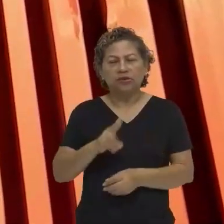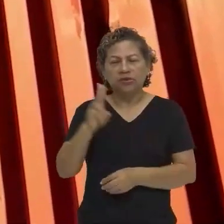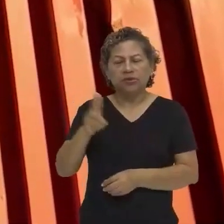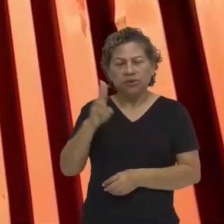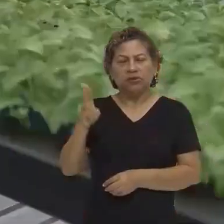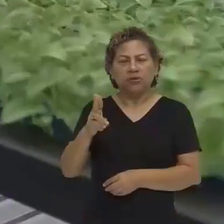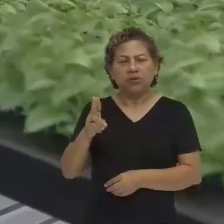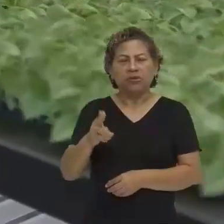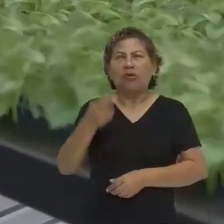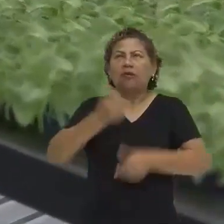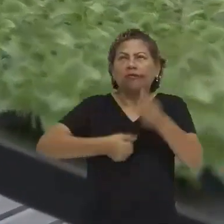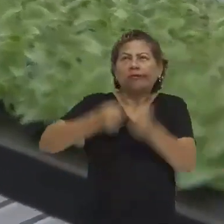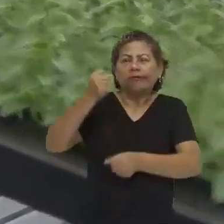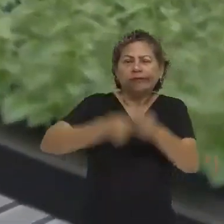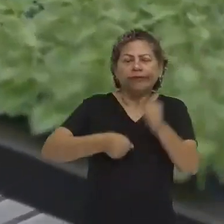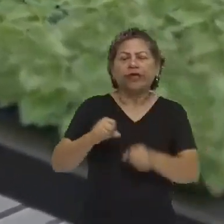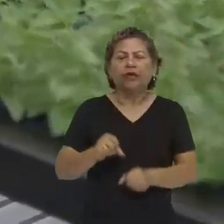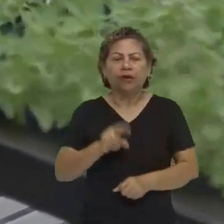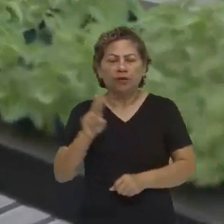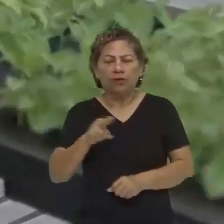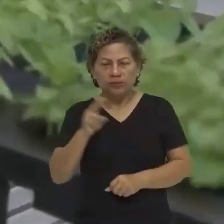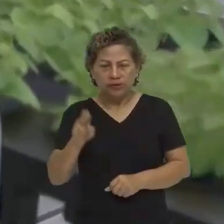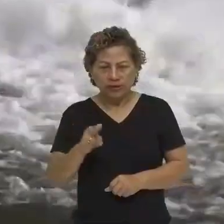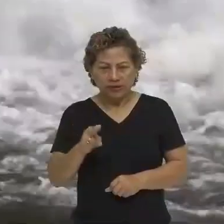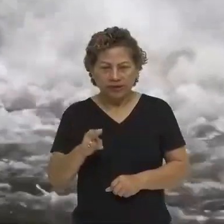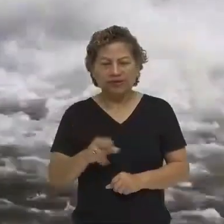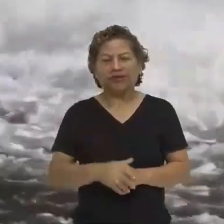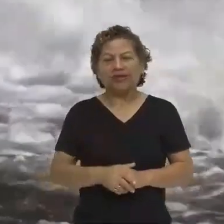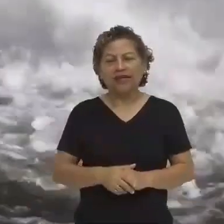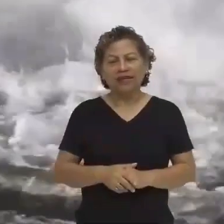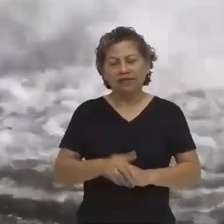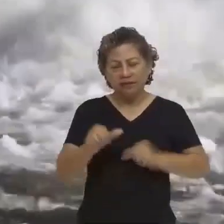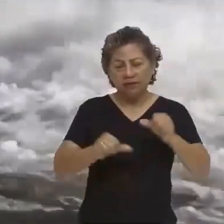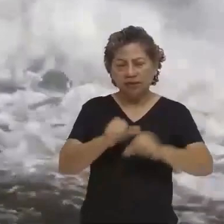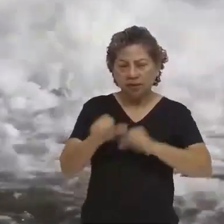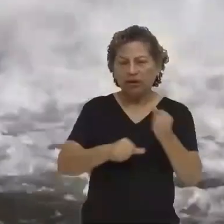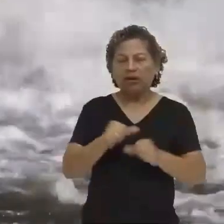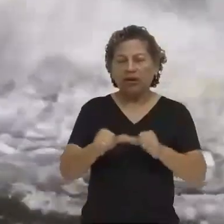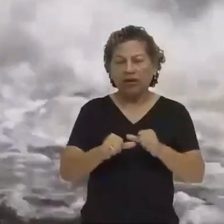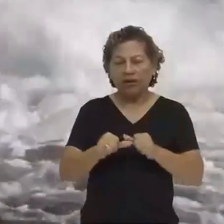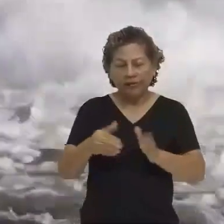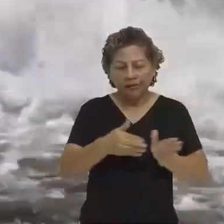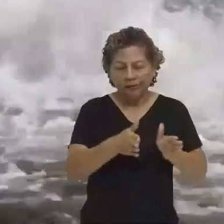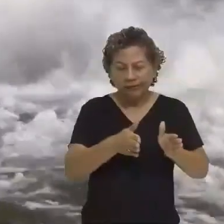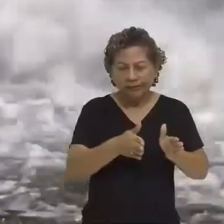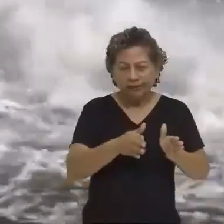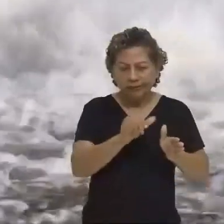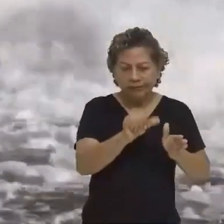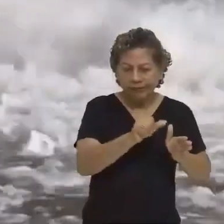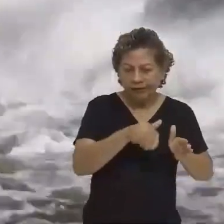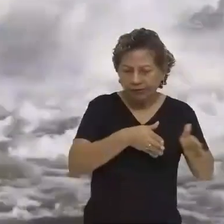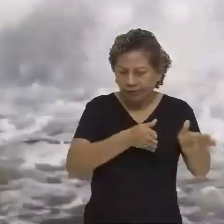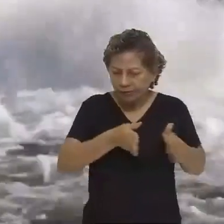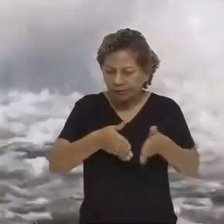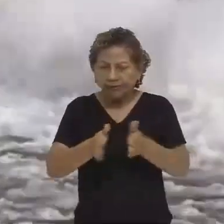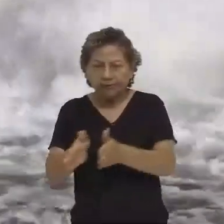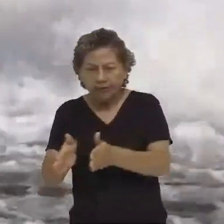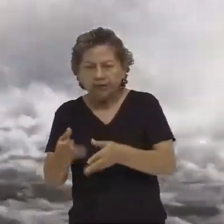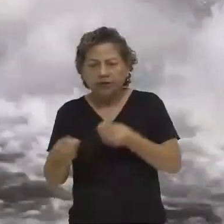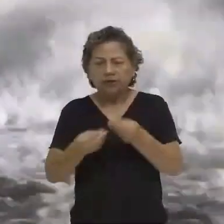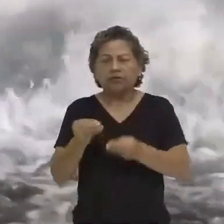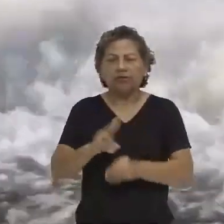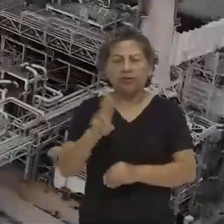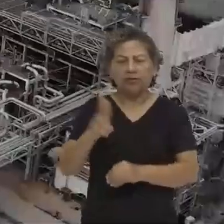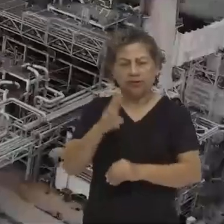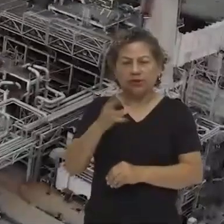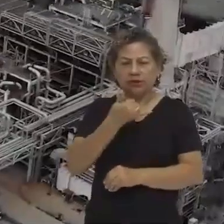roldanas e cordas, ou utilizando e até mesmo alterando o movimento das águas, são demonstrações da vontade humana de usar a energia ao seu